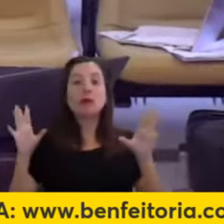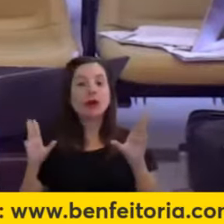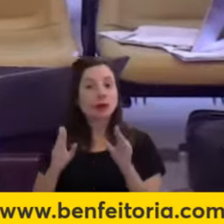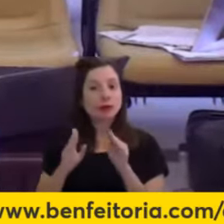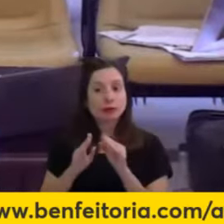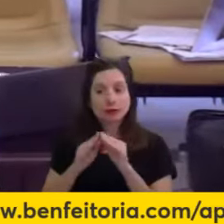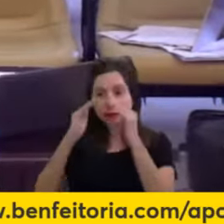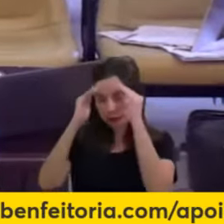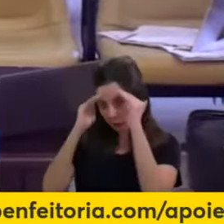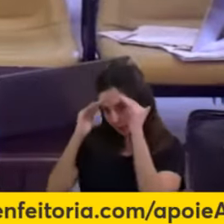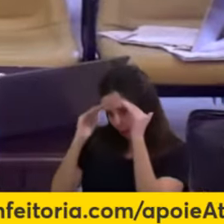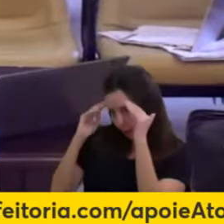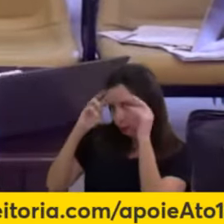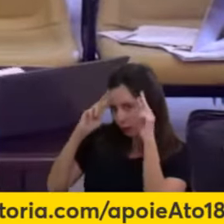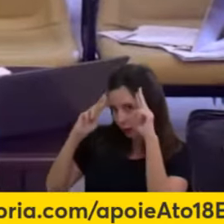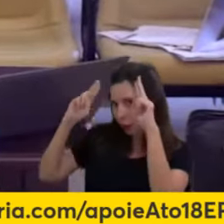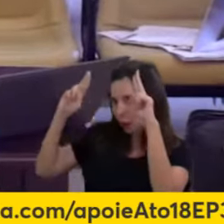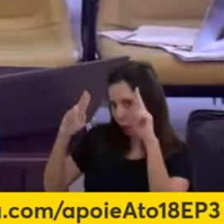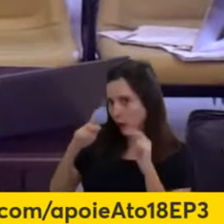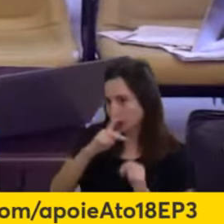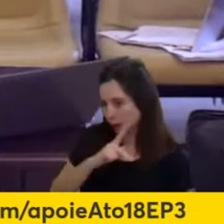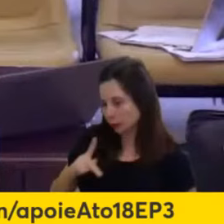agradecendo a